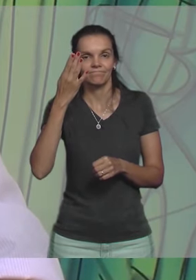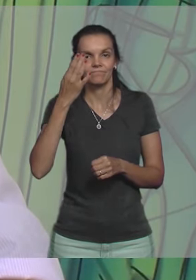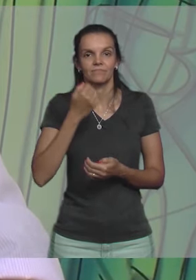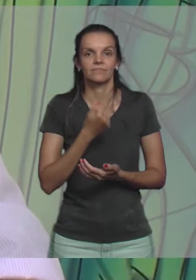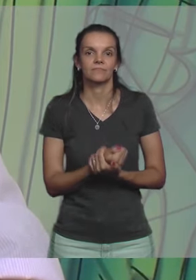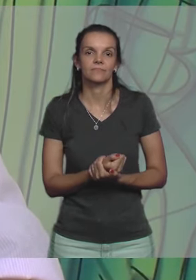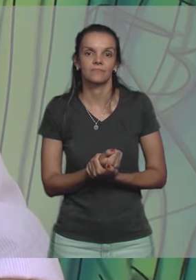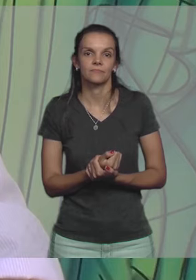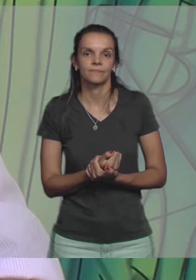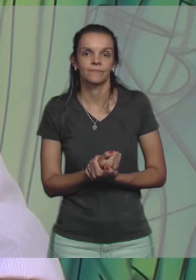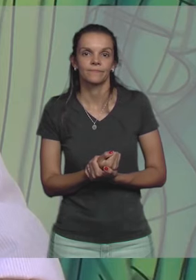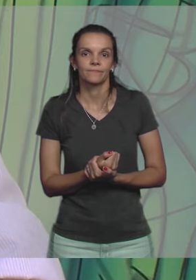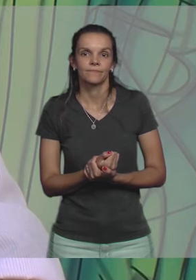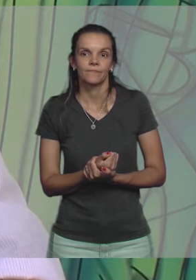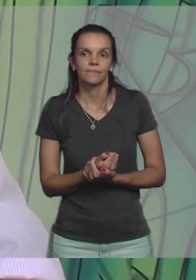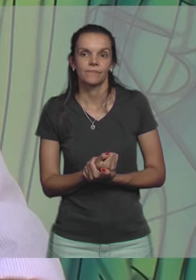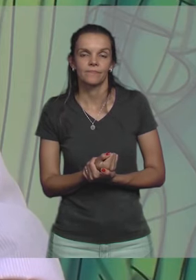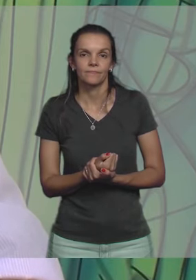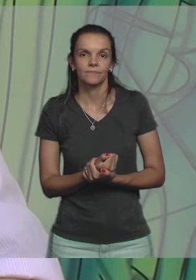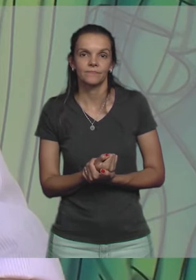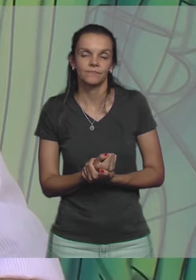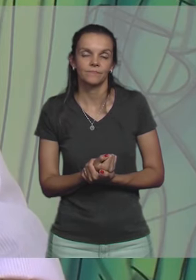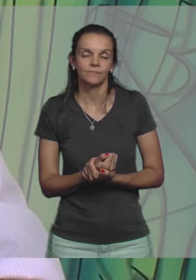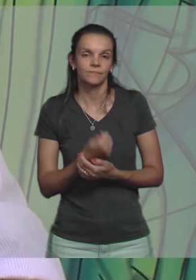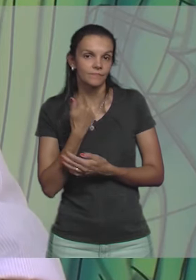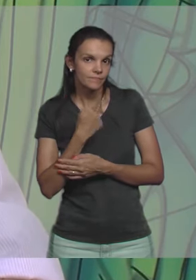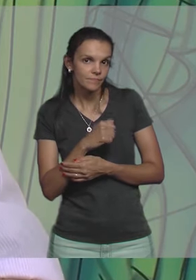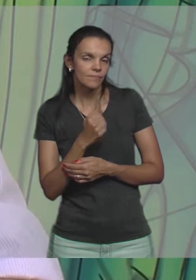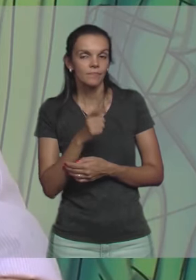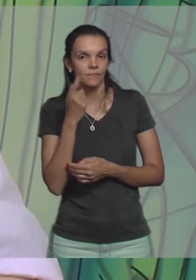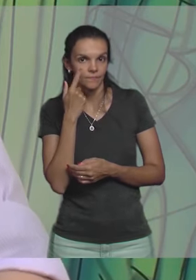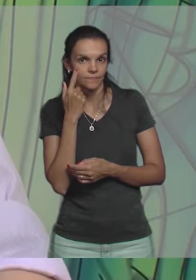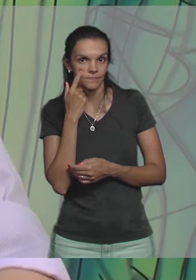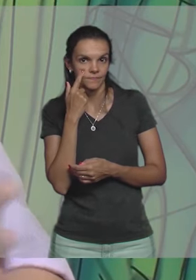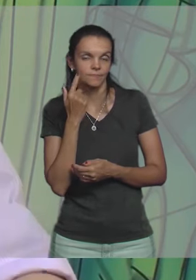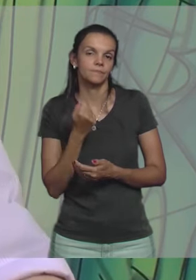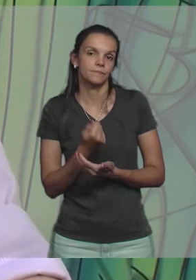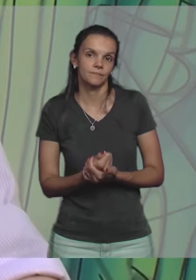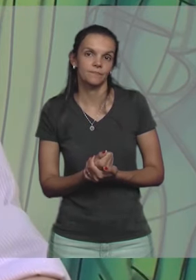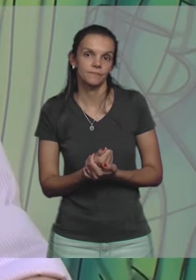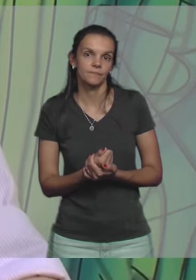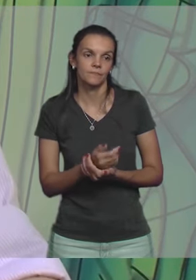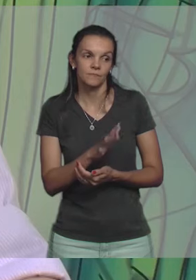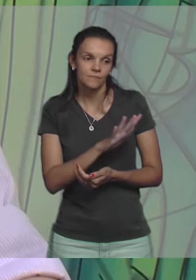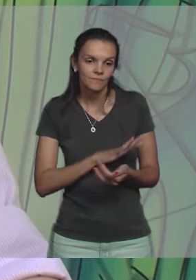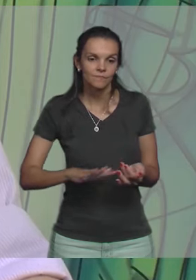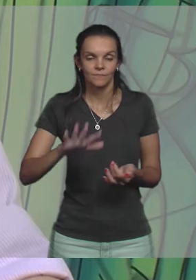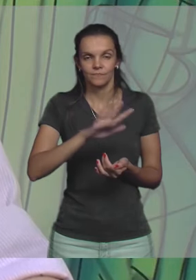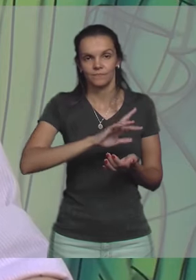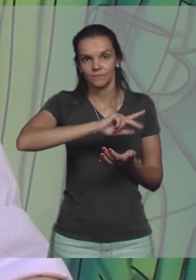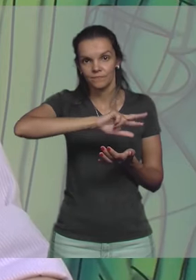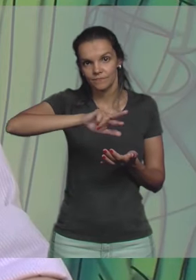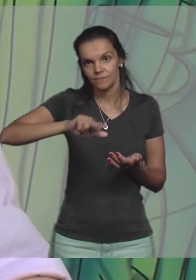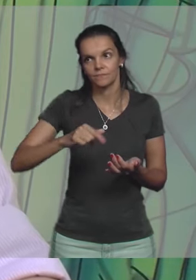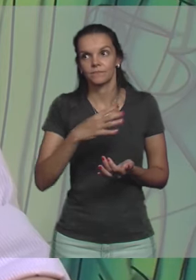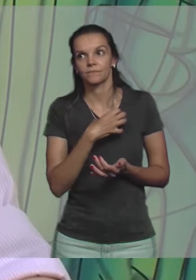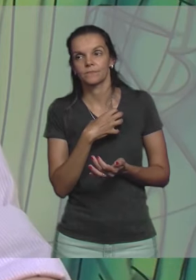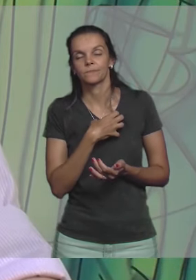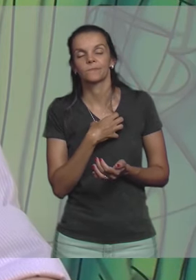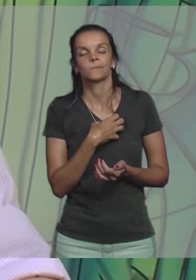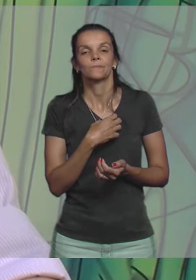ponto assim, que deve ser considerado nessa harmonia desses vários modais. Nós não